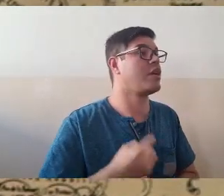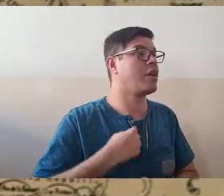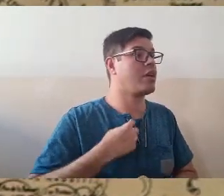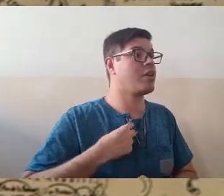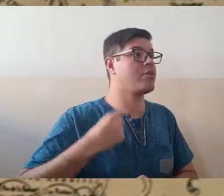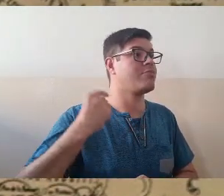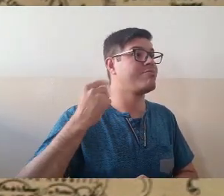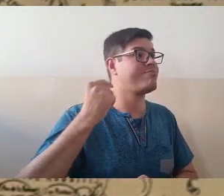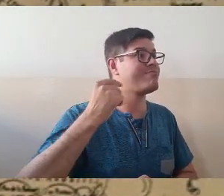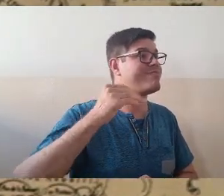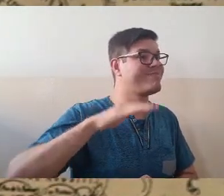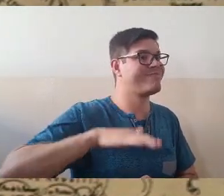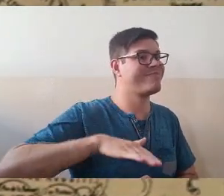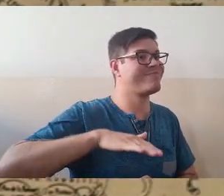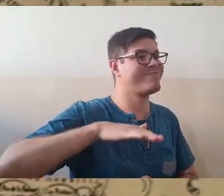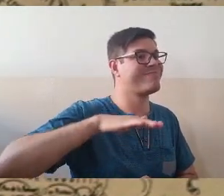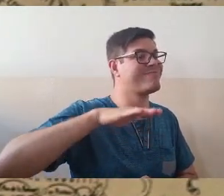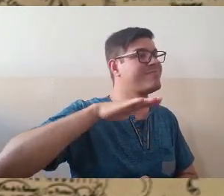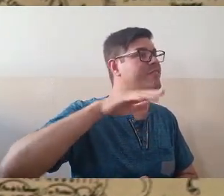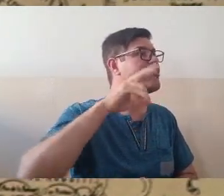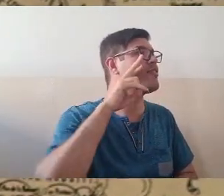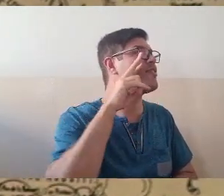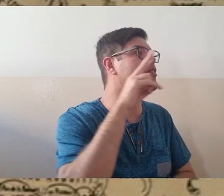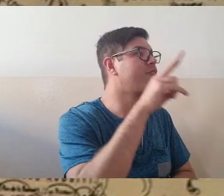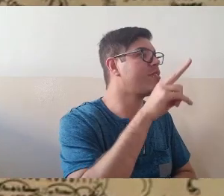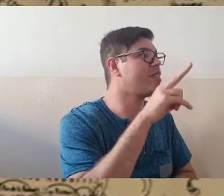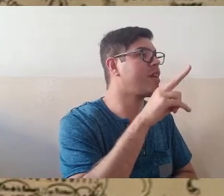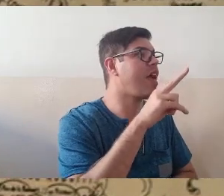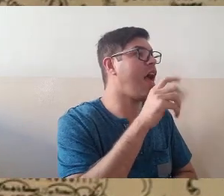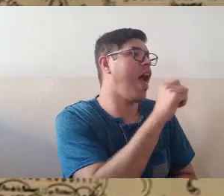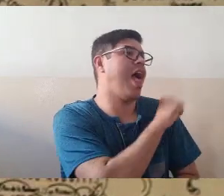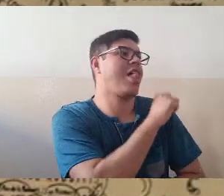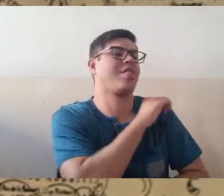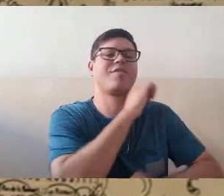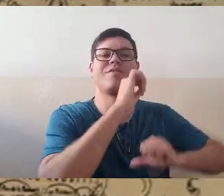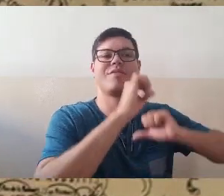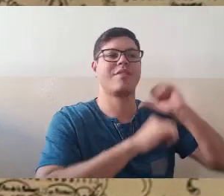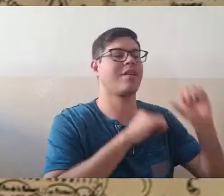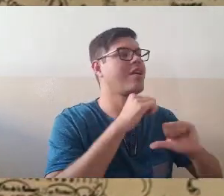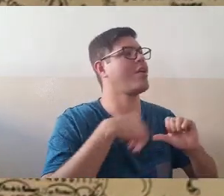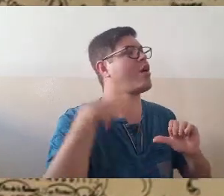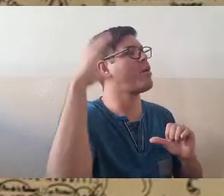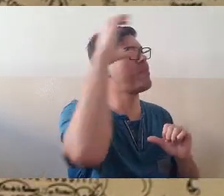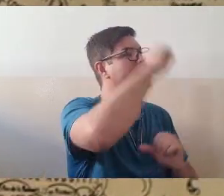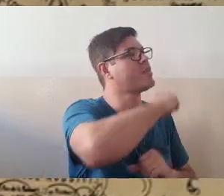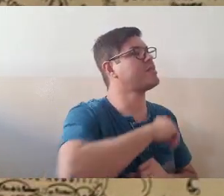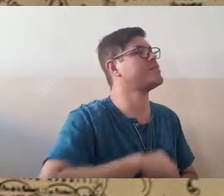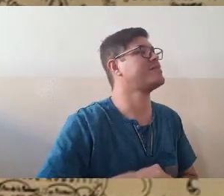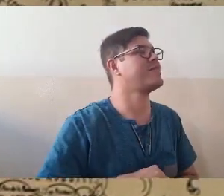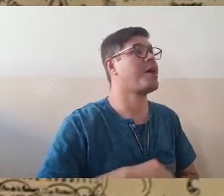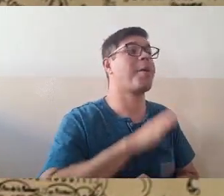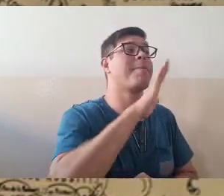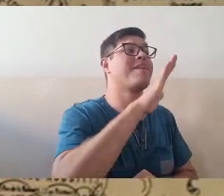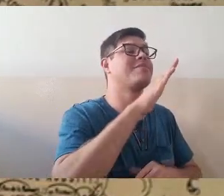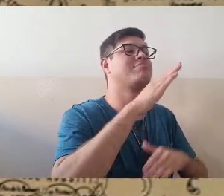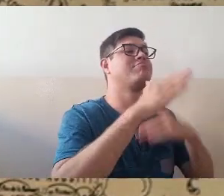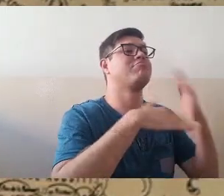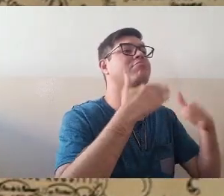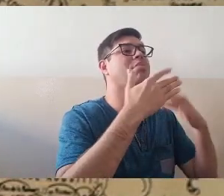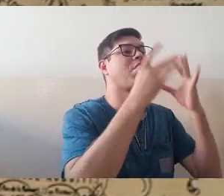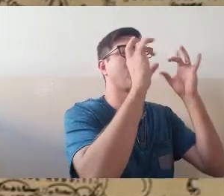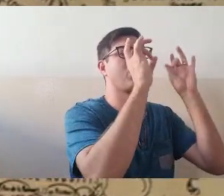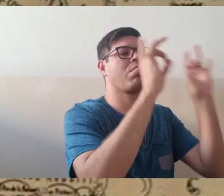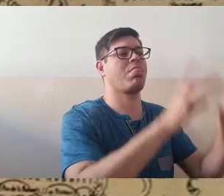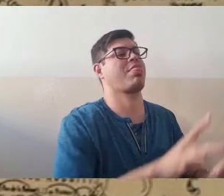primeiros alunos de baixo acústico, lá atrás. E você aprendeu? Eu desisti. Eu não me dei muito bem com o arco,